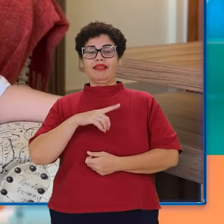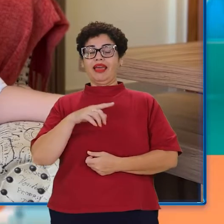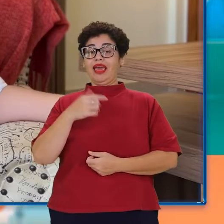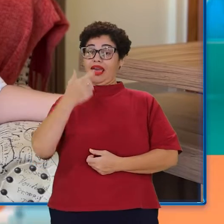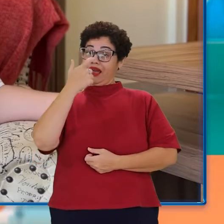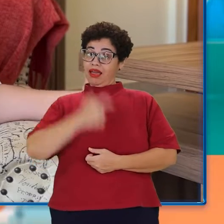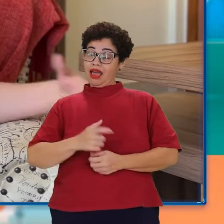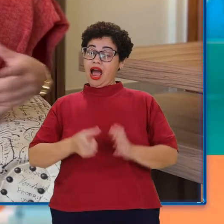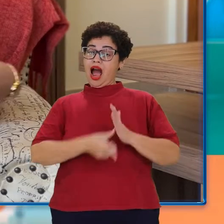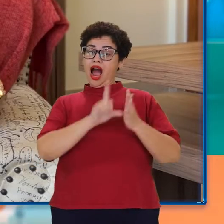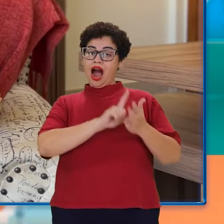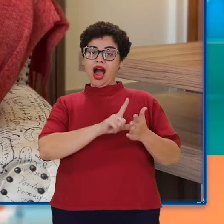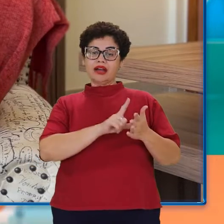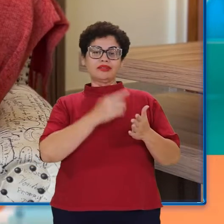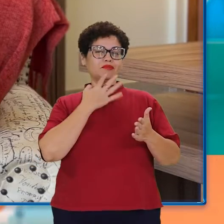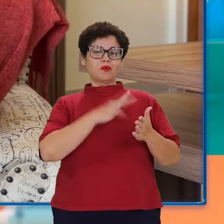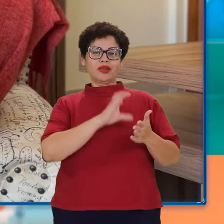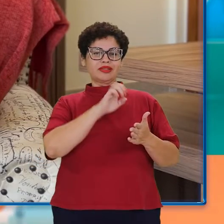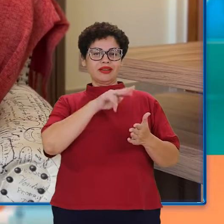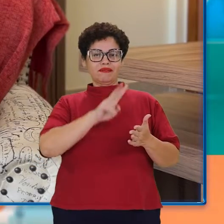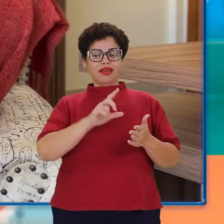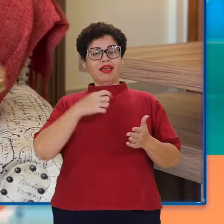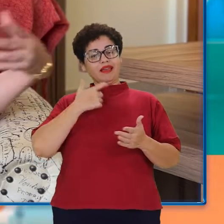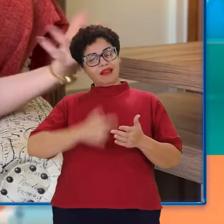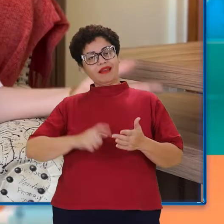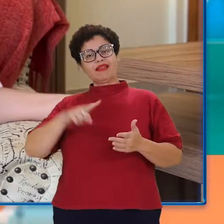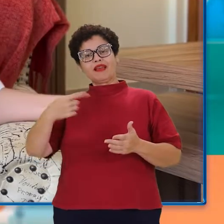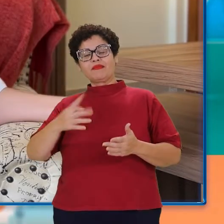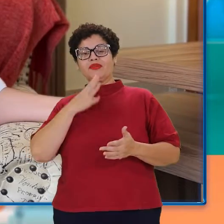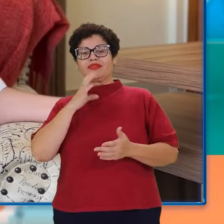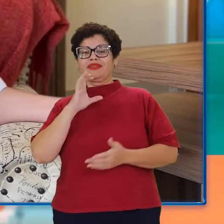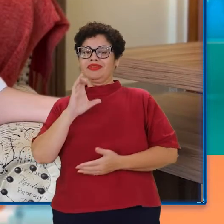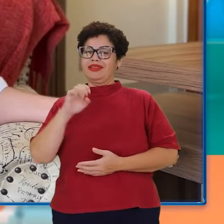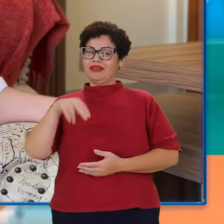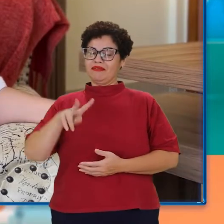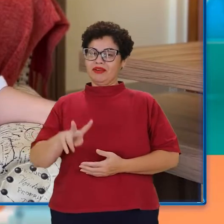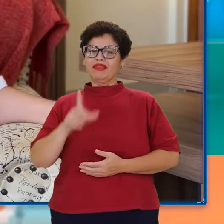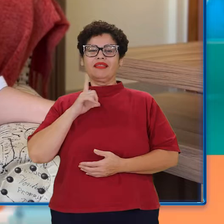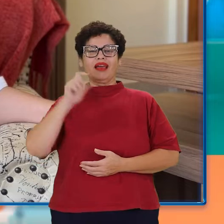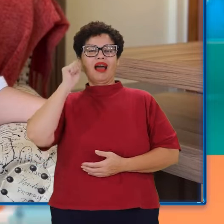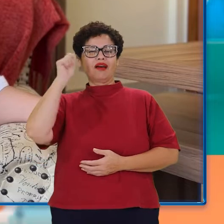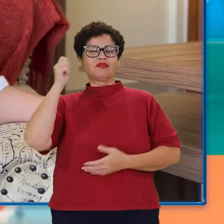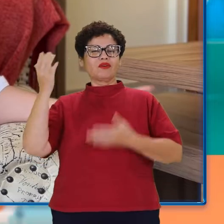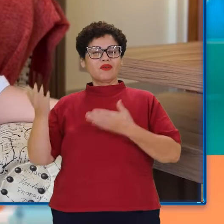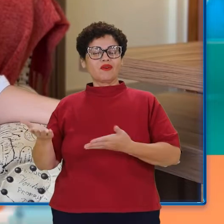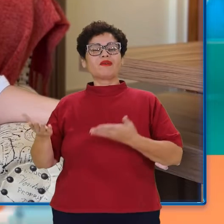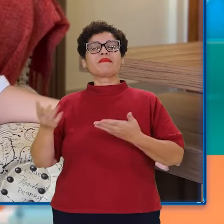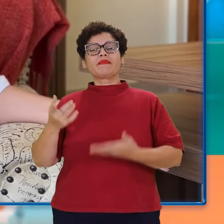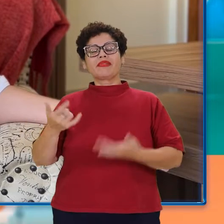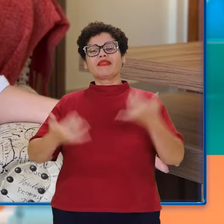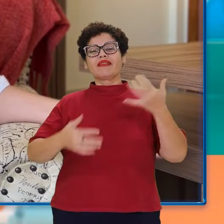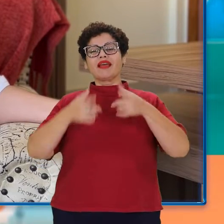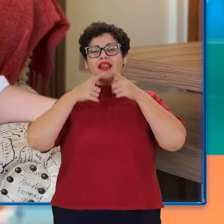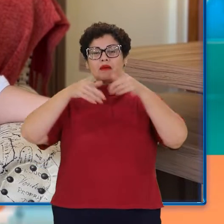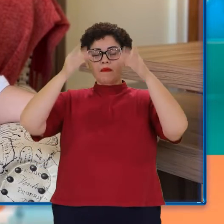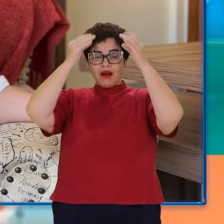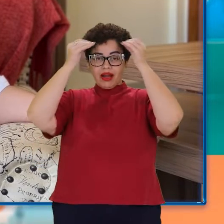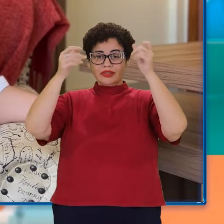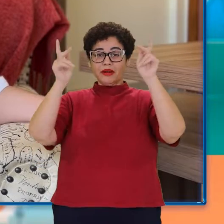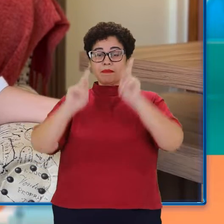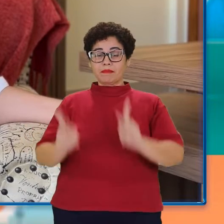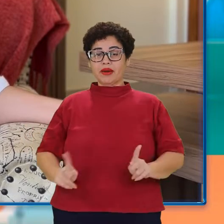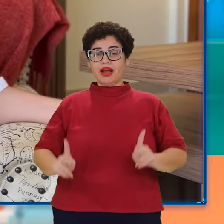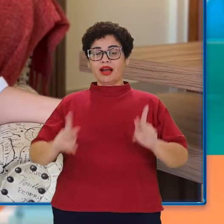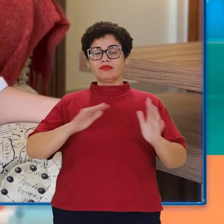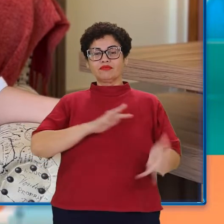que tem a Samantha antes da CNV e a Samantha depois da CNV. Tem até um livro do Marshall que chama